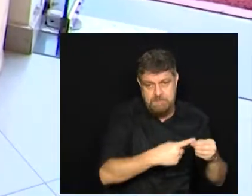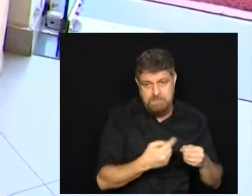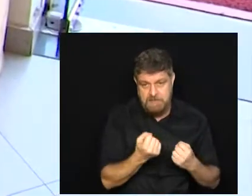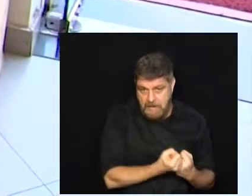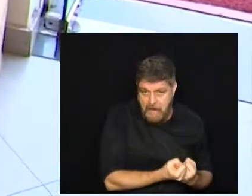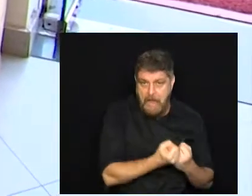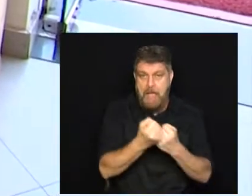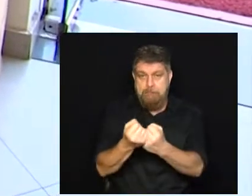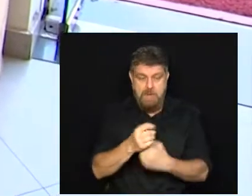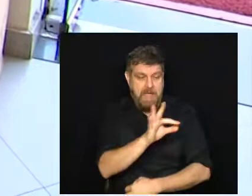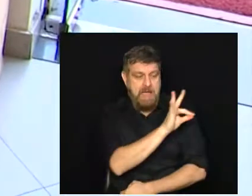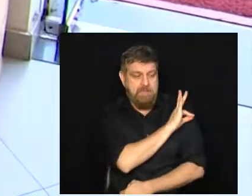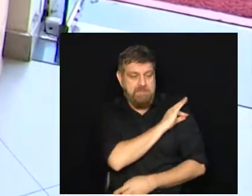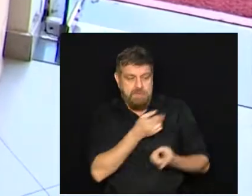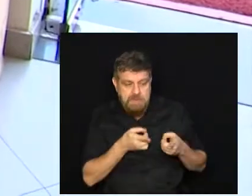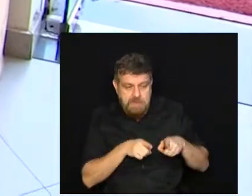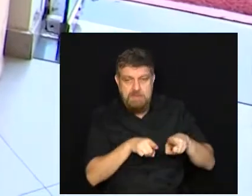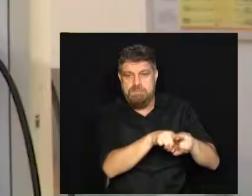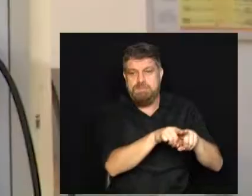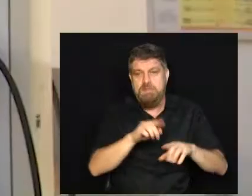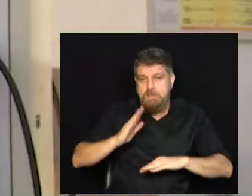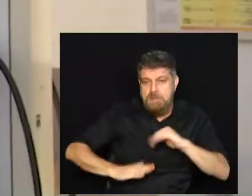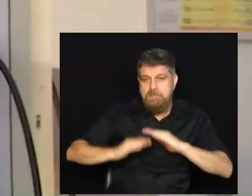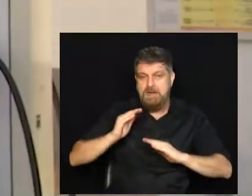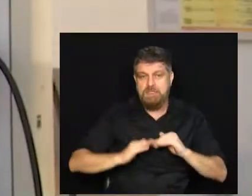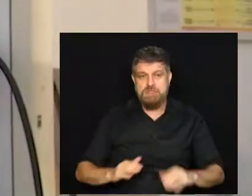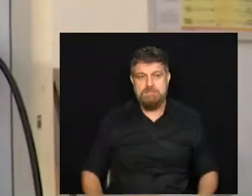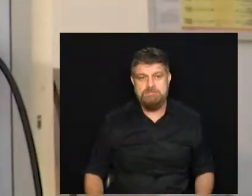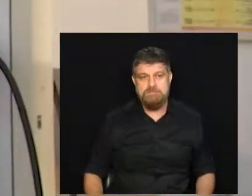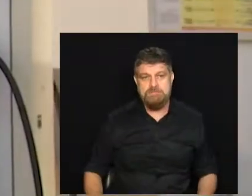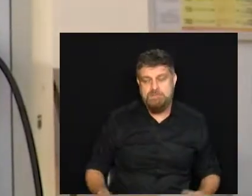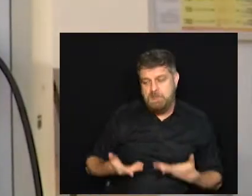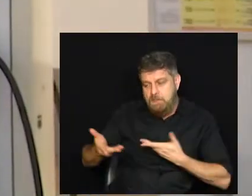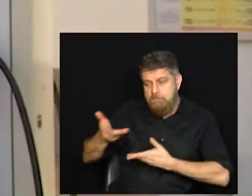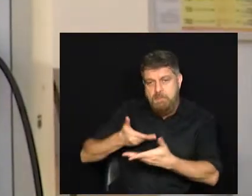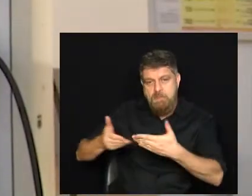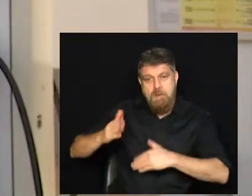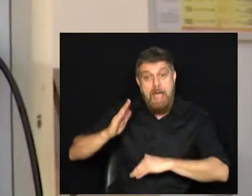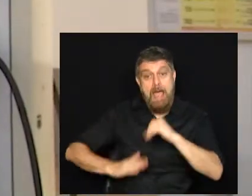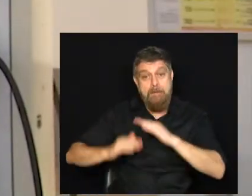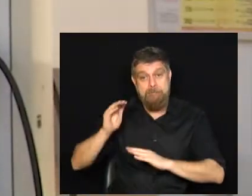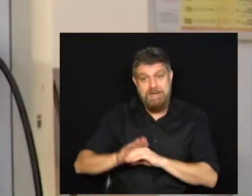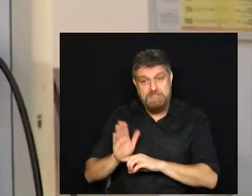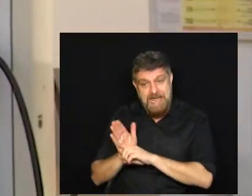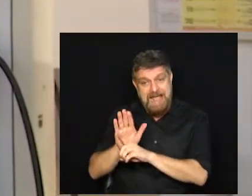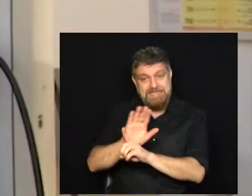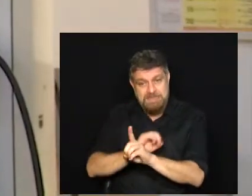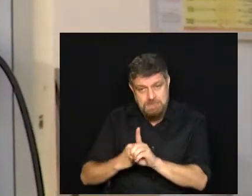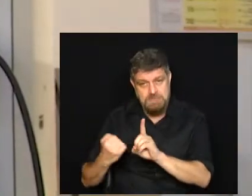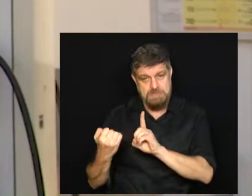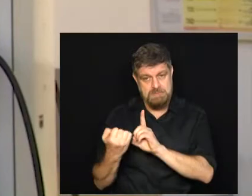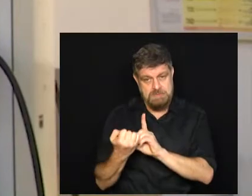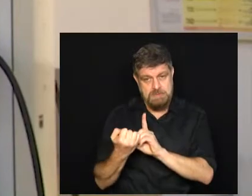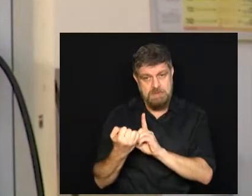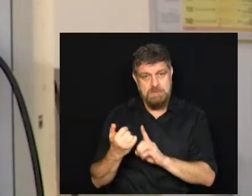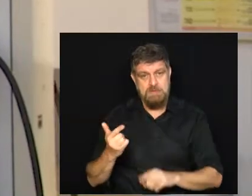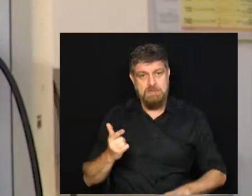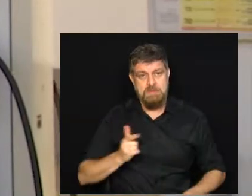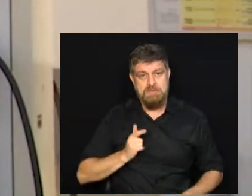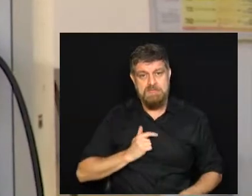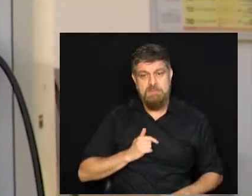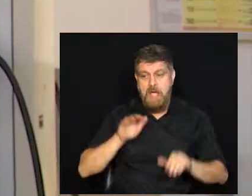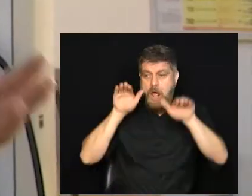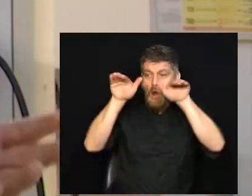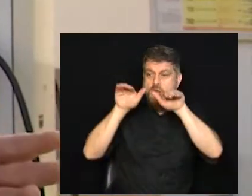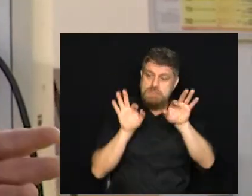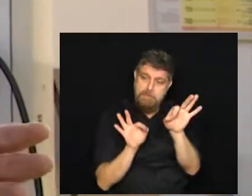a Prefeitura Municipal nesta ação. Foi discutido junto com a Secretaria de Ação Social que tivesse uma logística,